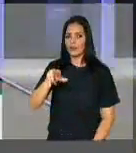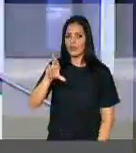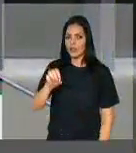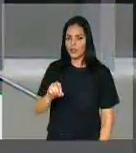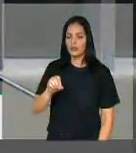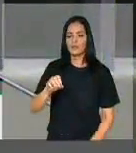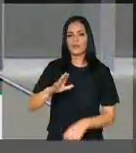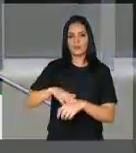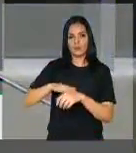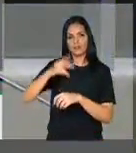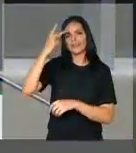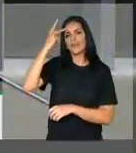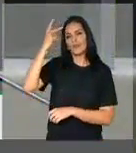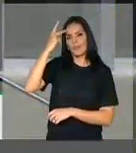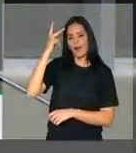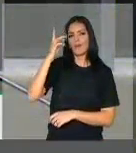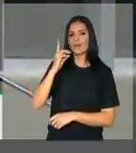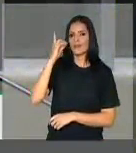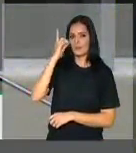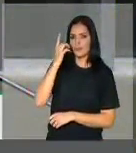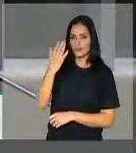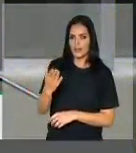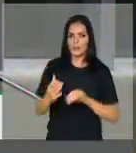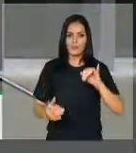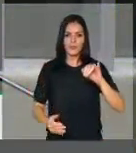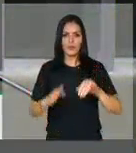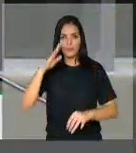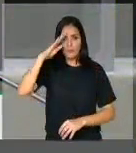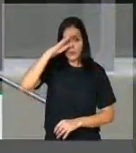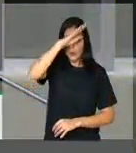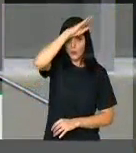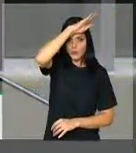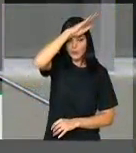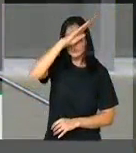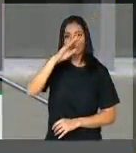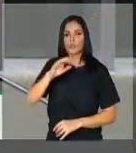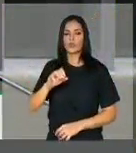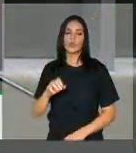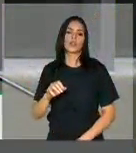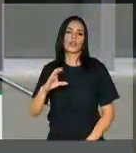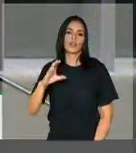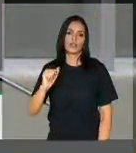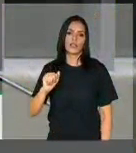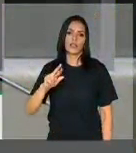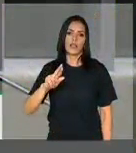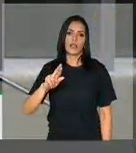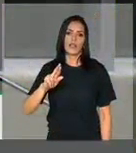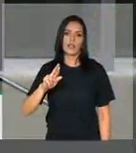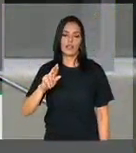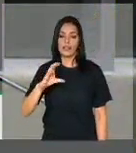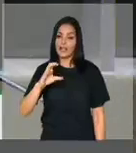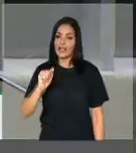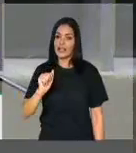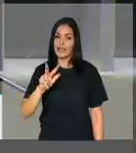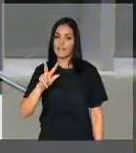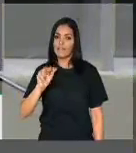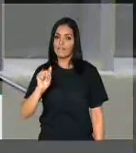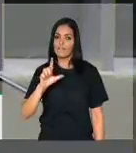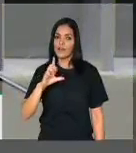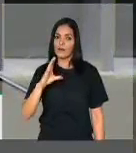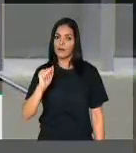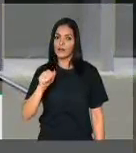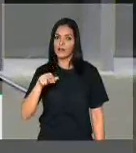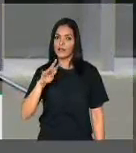Pêssaro, do meu estado de São Paulo, Jair Bolsonaro, Sóstenes Cavalcante e